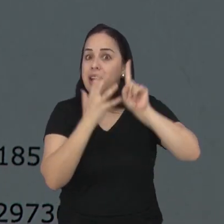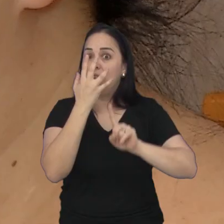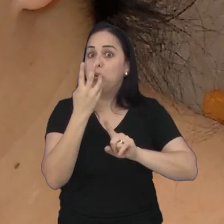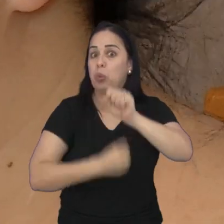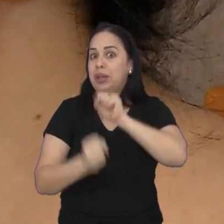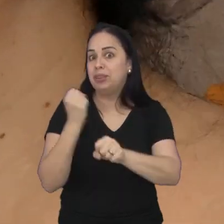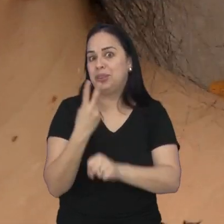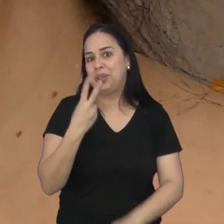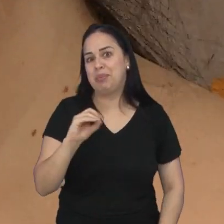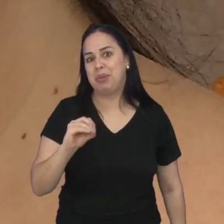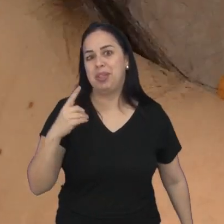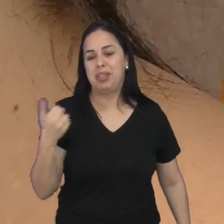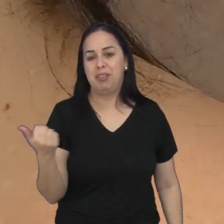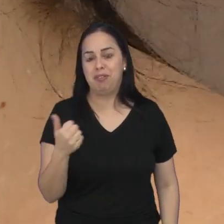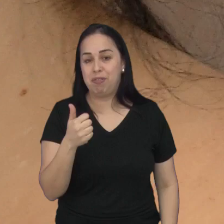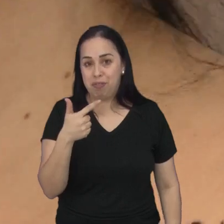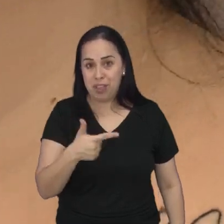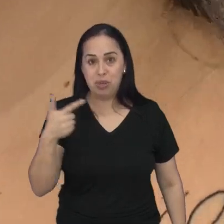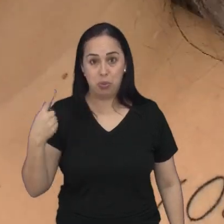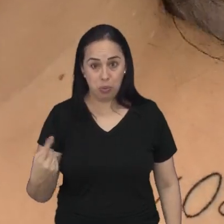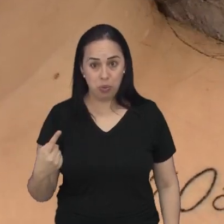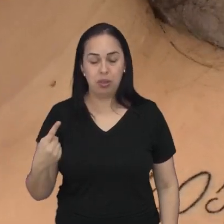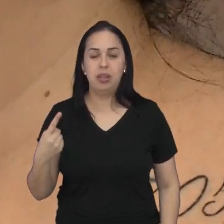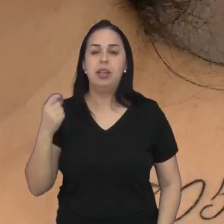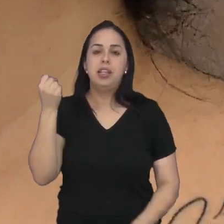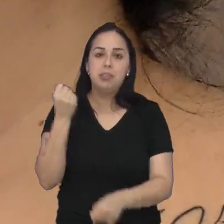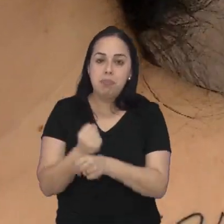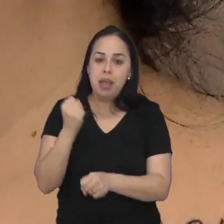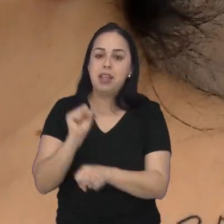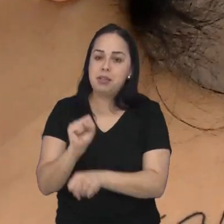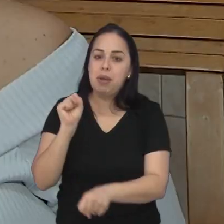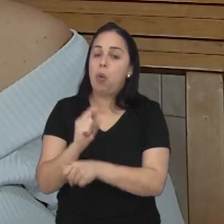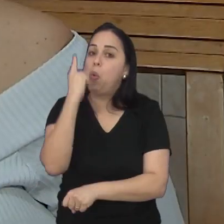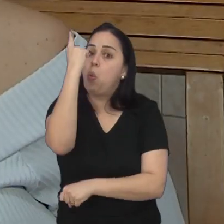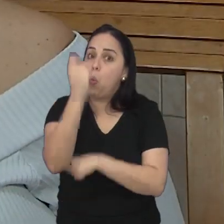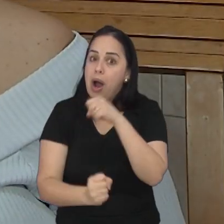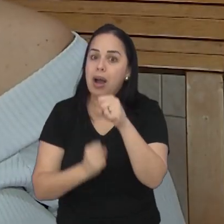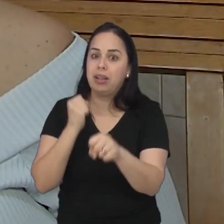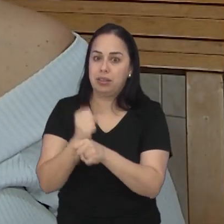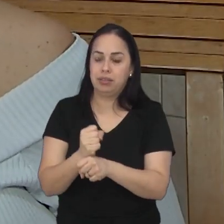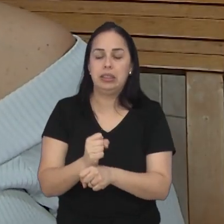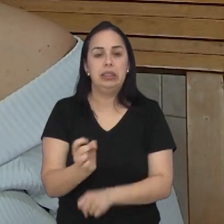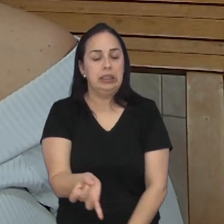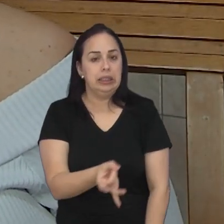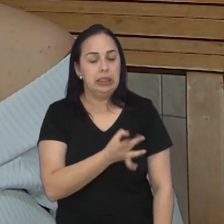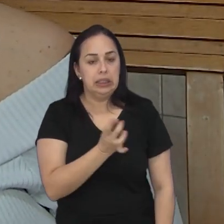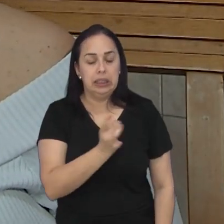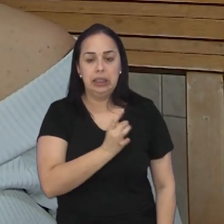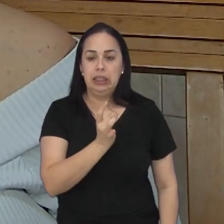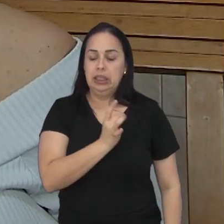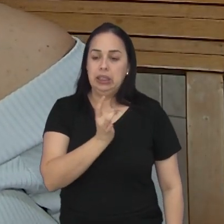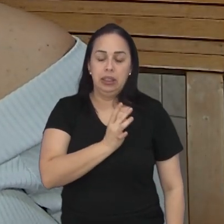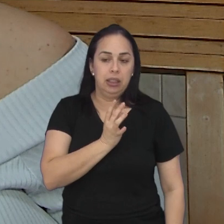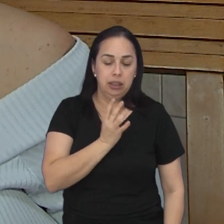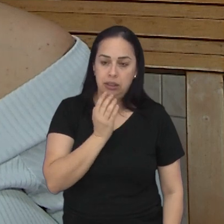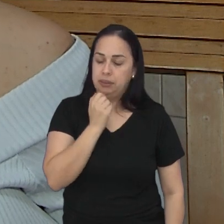2021. Dali em diante, ainda viveria mais 1 ano e meio de espera. Dá um pouco de medo, porque é